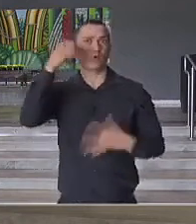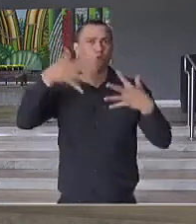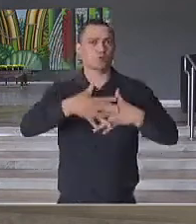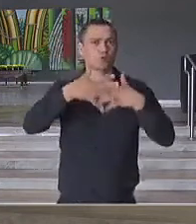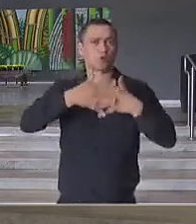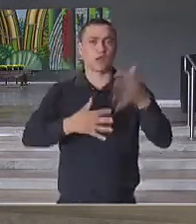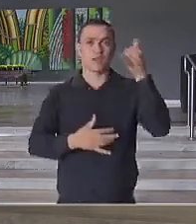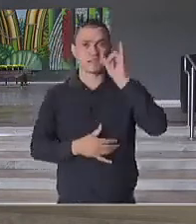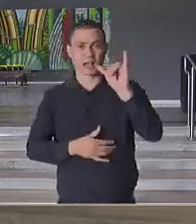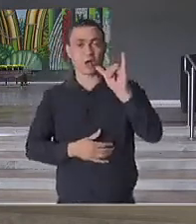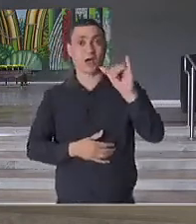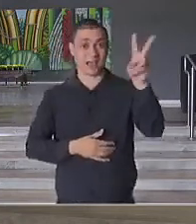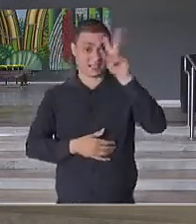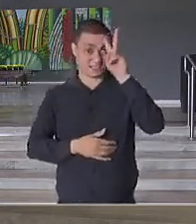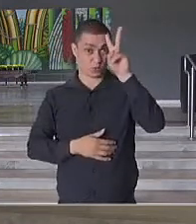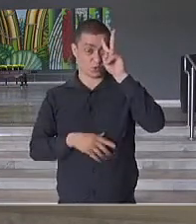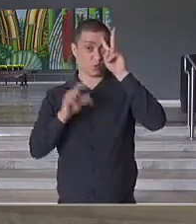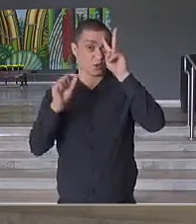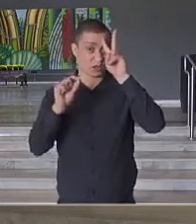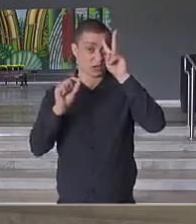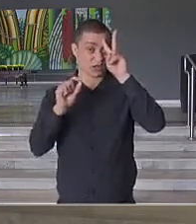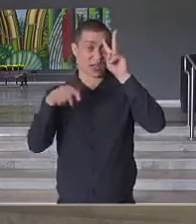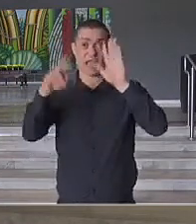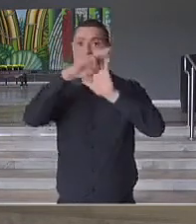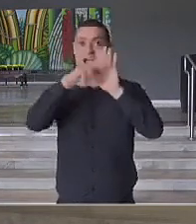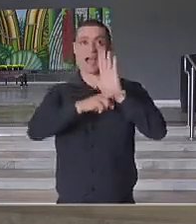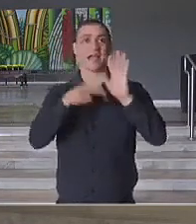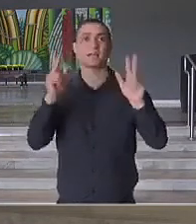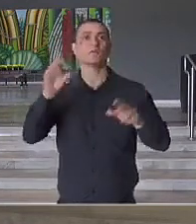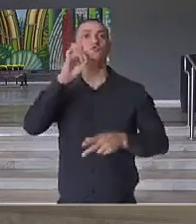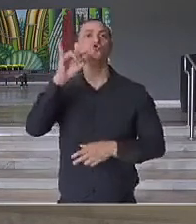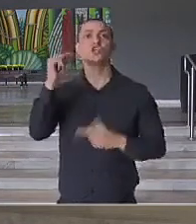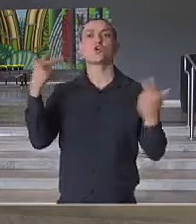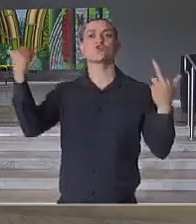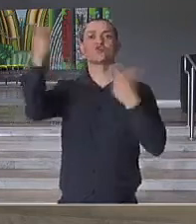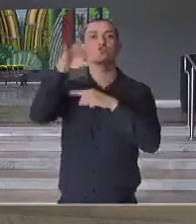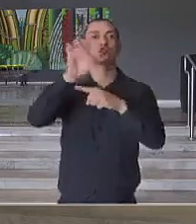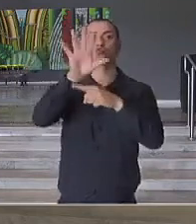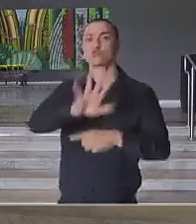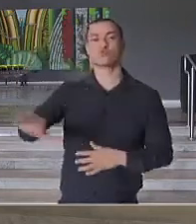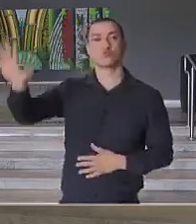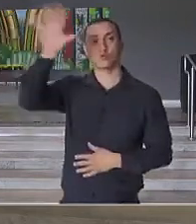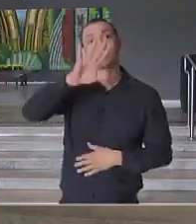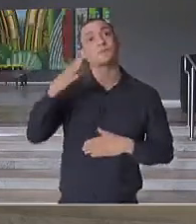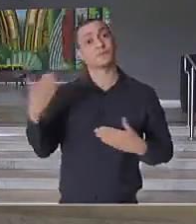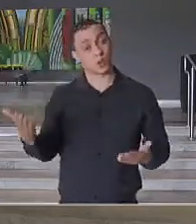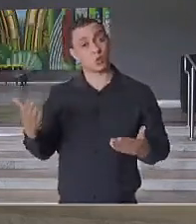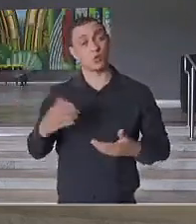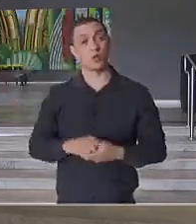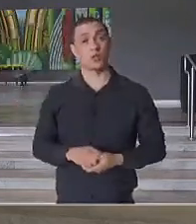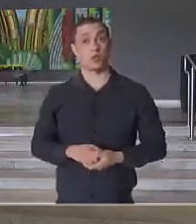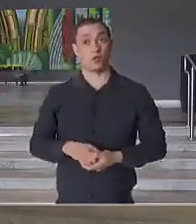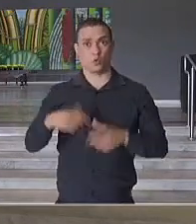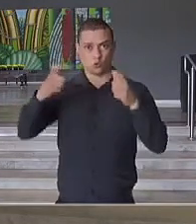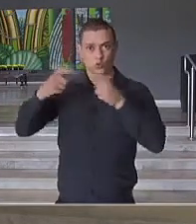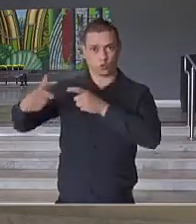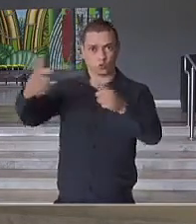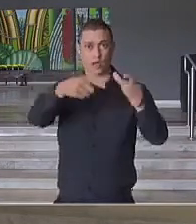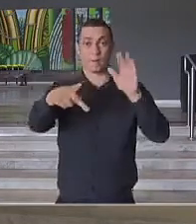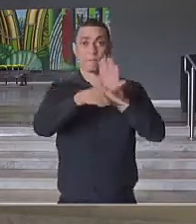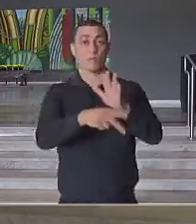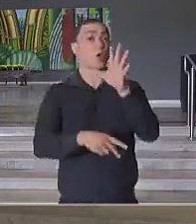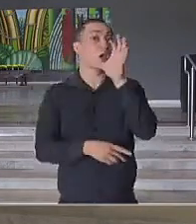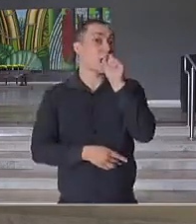a segunda-feira vai ser a regra do dia útil para todo o estado. Tá? Então, as regiões que estiverem na fase